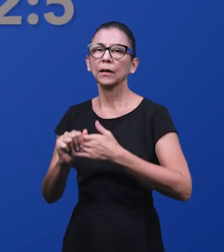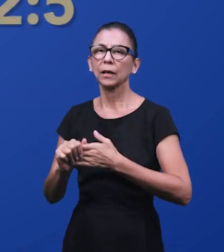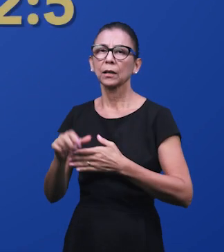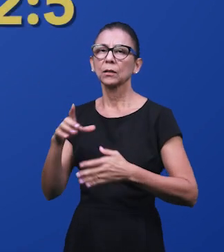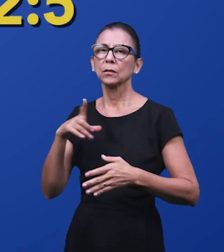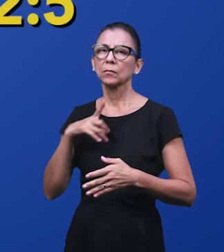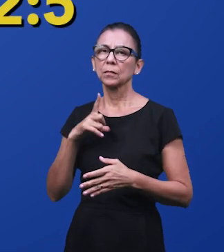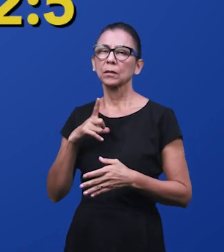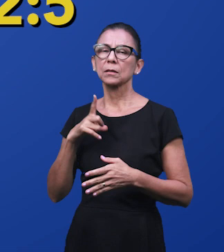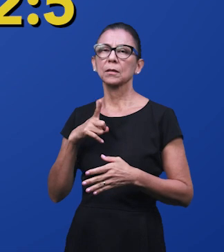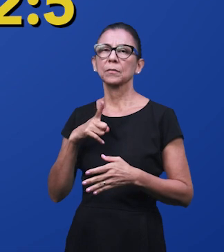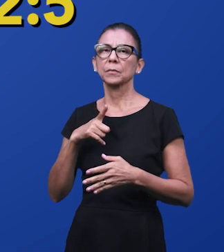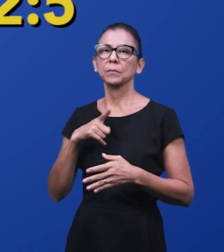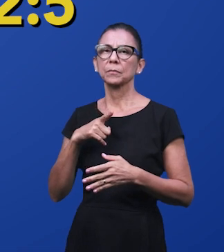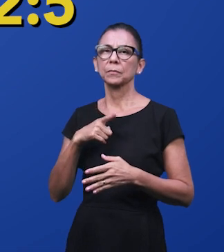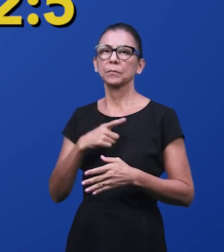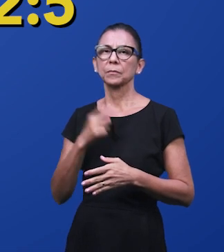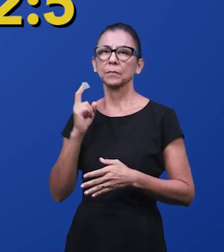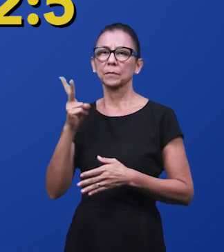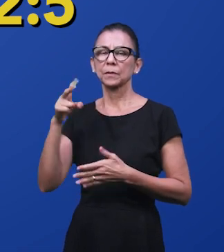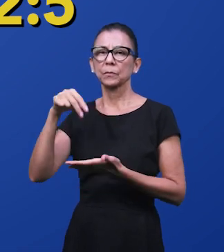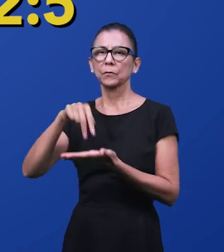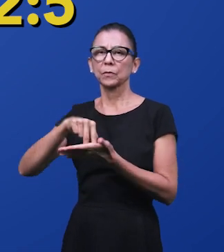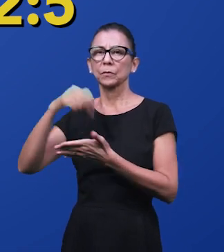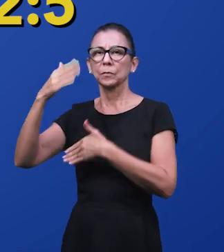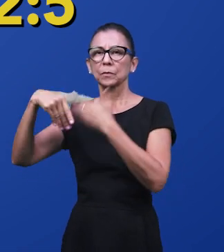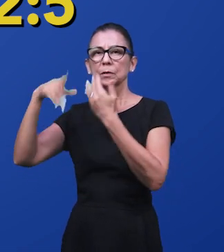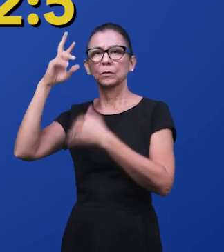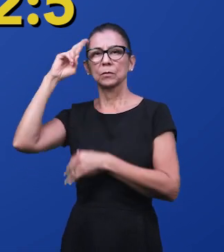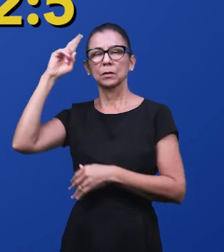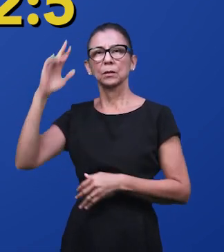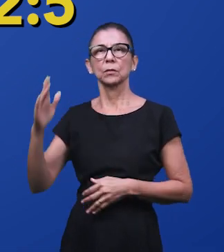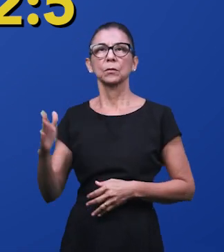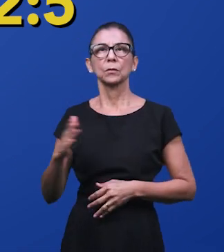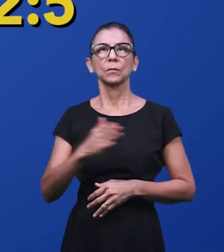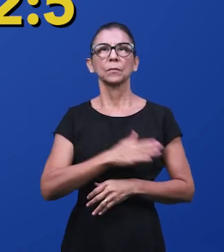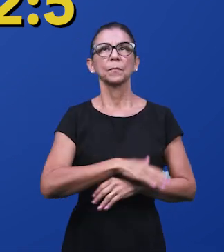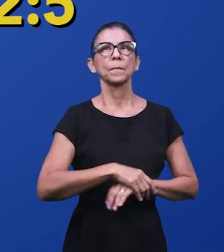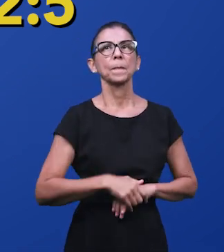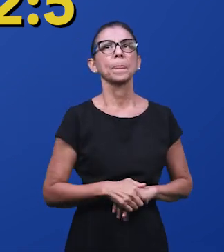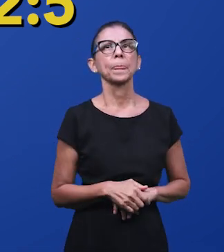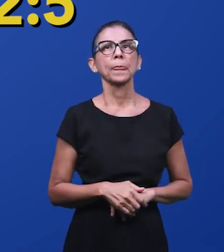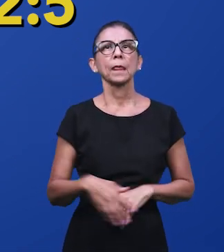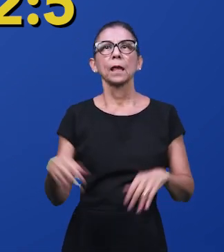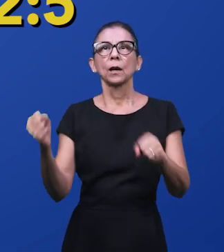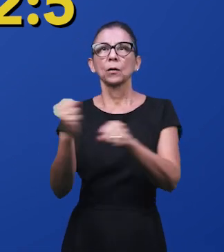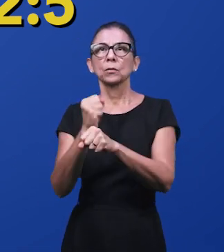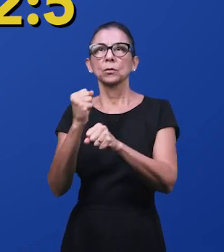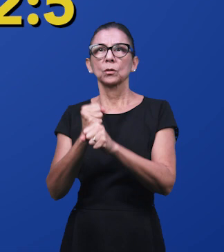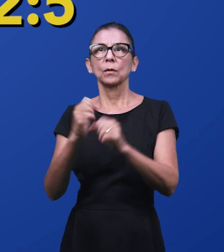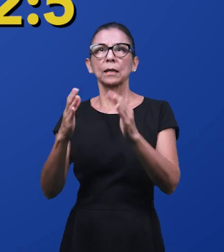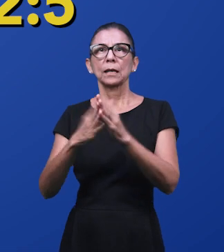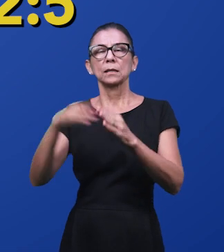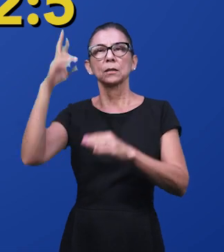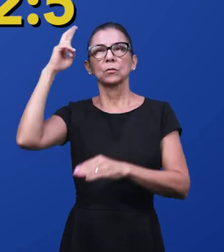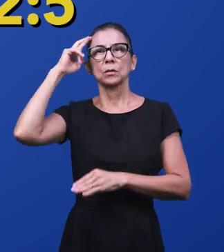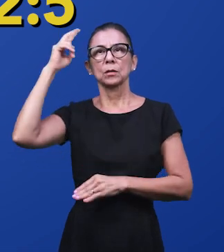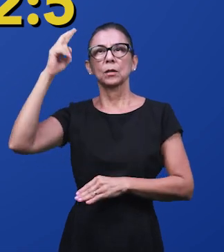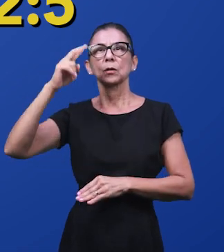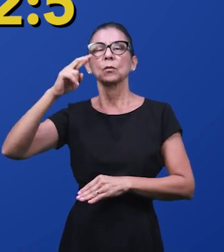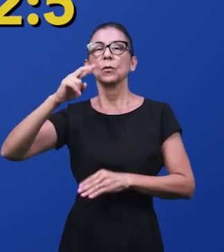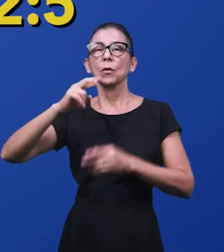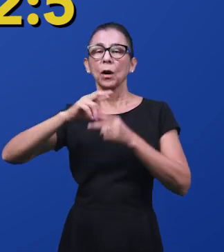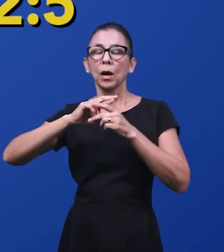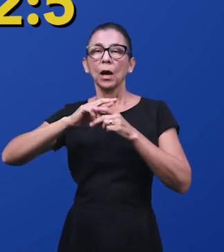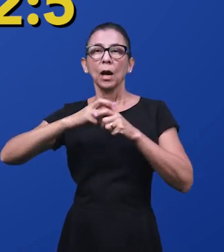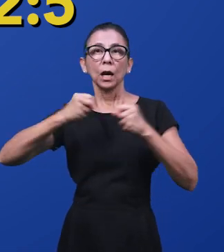que diz assim: e a casa que estou para edificar há de ser grande, porque o nosso Deus é maior do que todos os deuses. Então essa grande